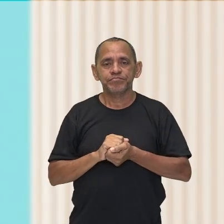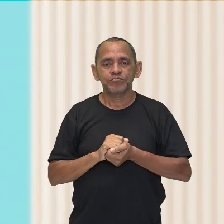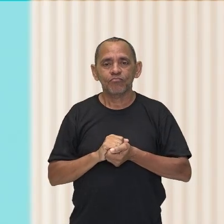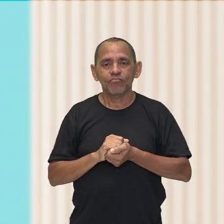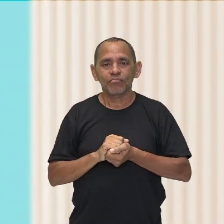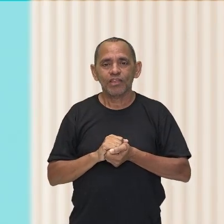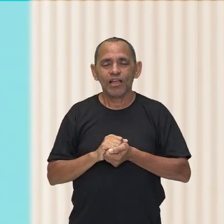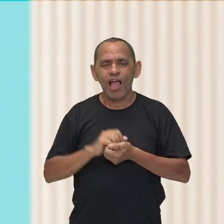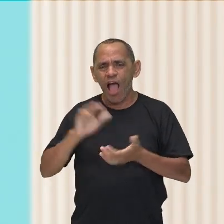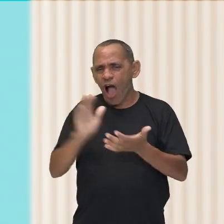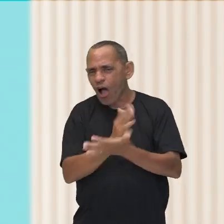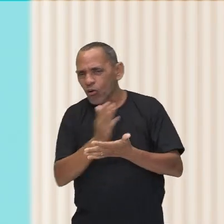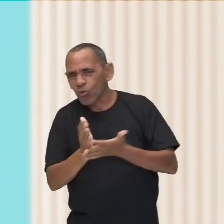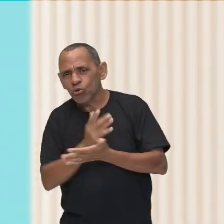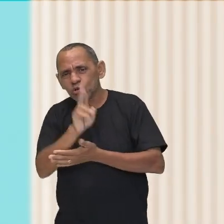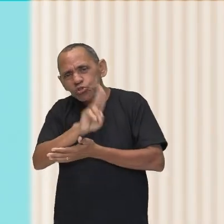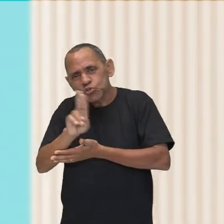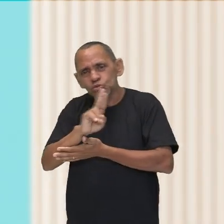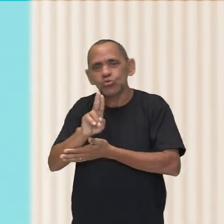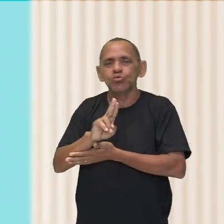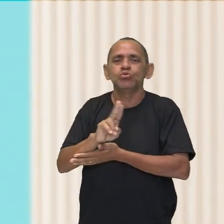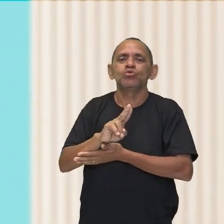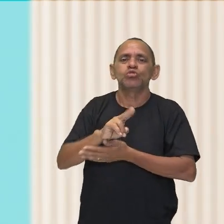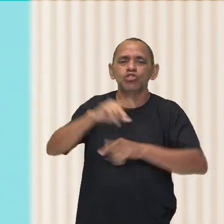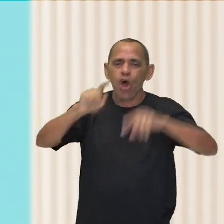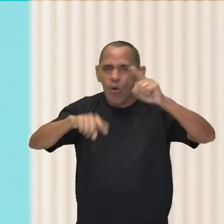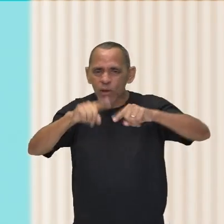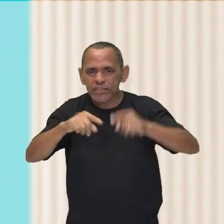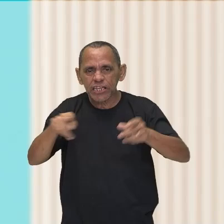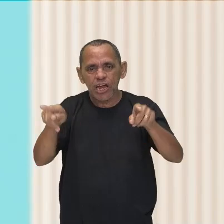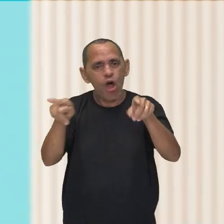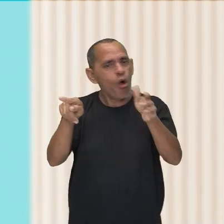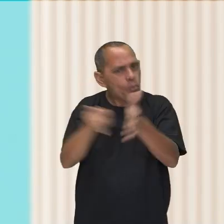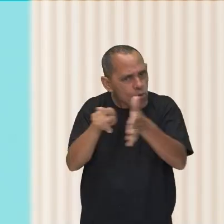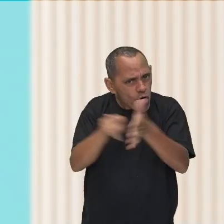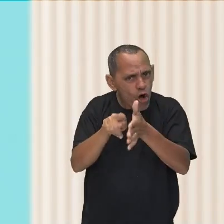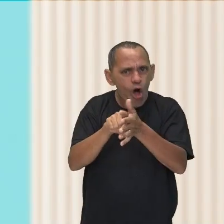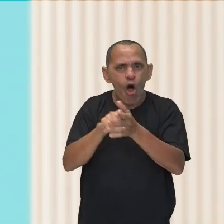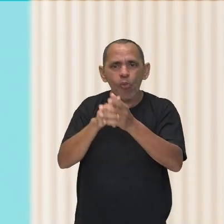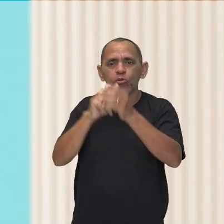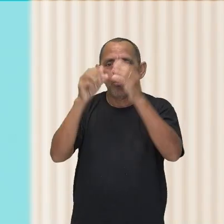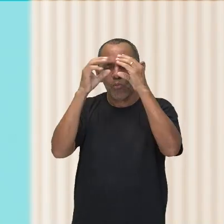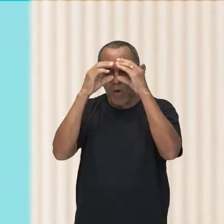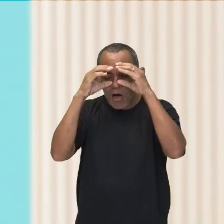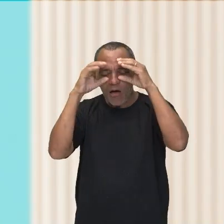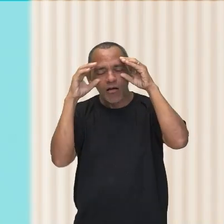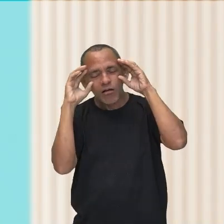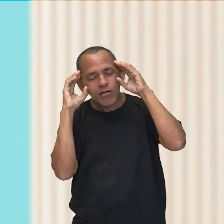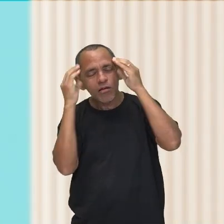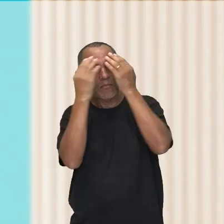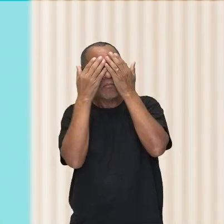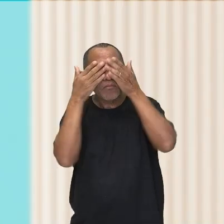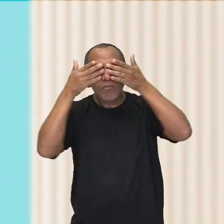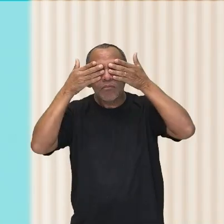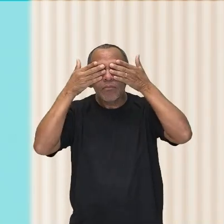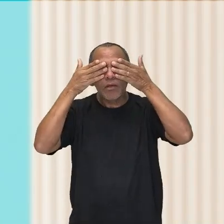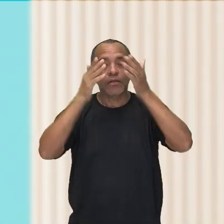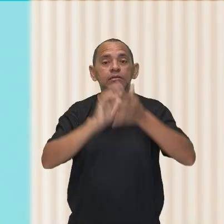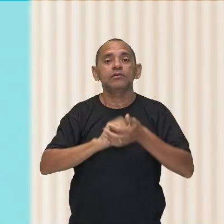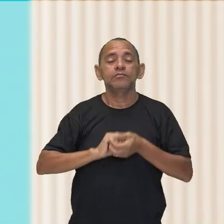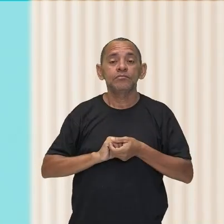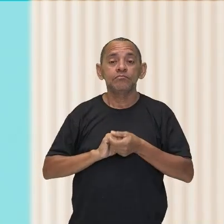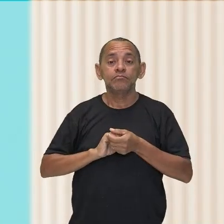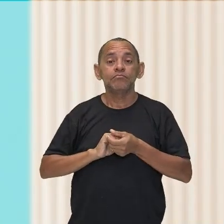pano, né? Um tecido aqui nos olhos para poder igualar para todo mundo. E aí o goleiro, ele